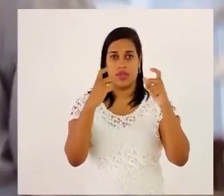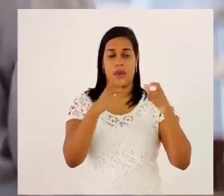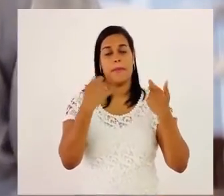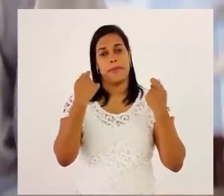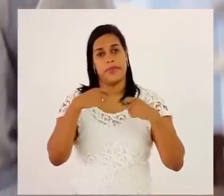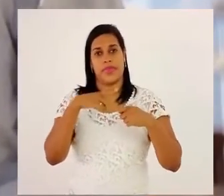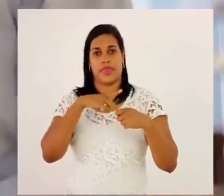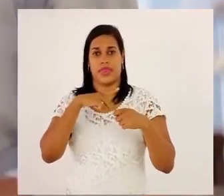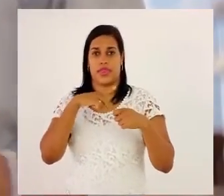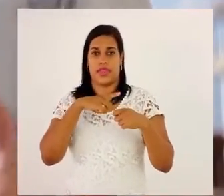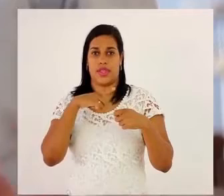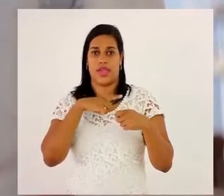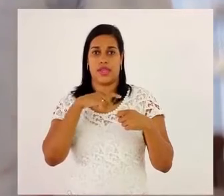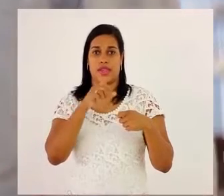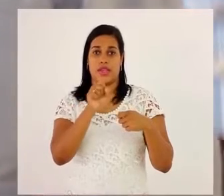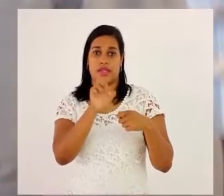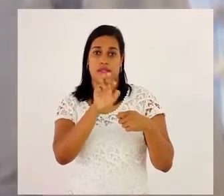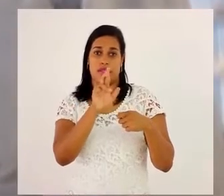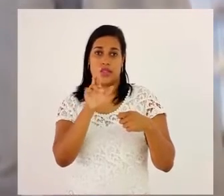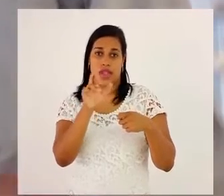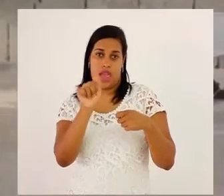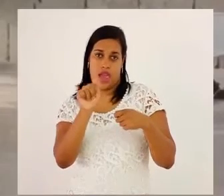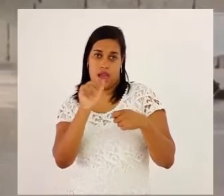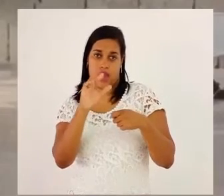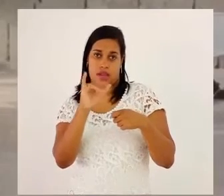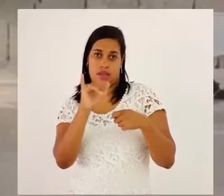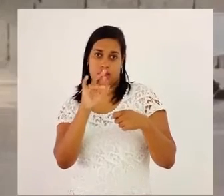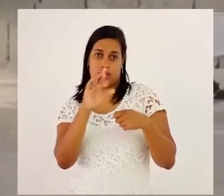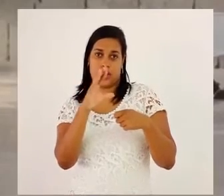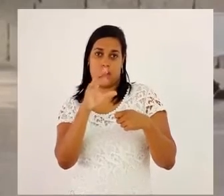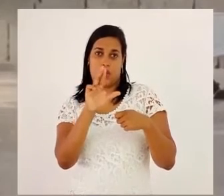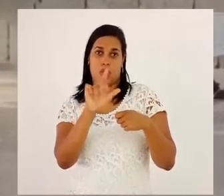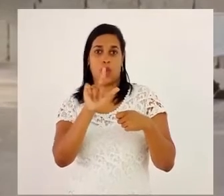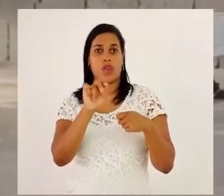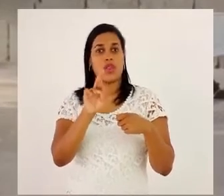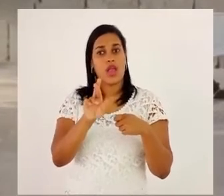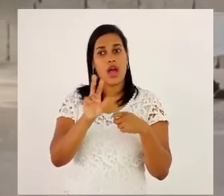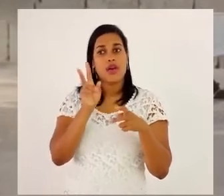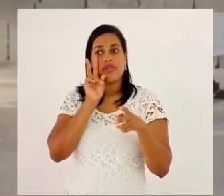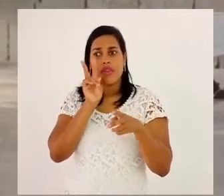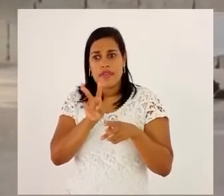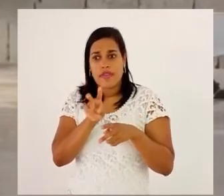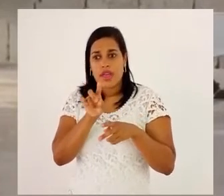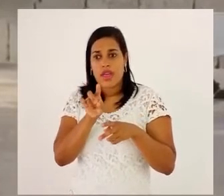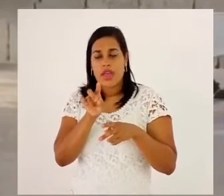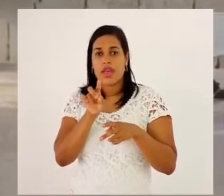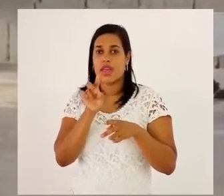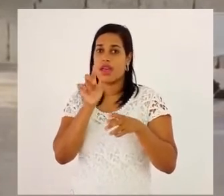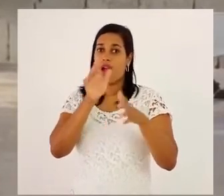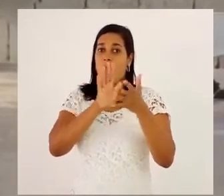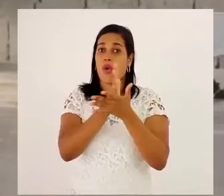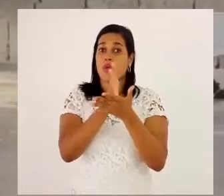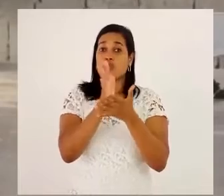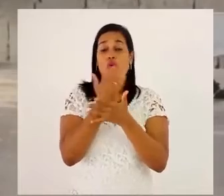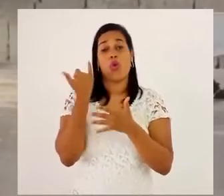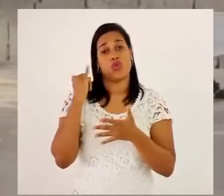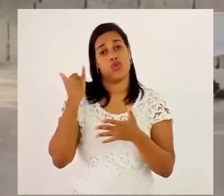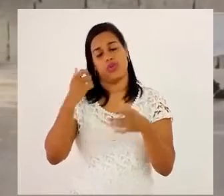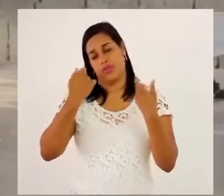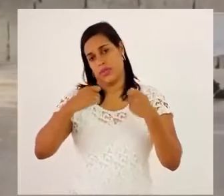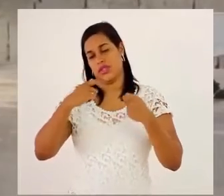equipamento chamado de serra circular ou bancada de serra. E aí, antes de iniciar, você já determina quais são as medidas de controle